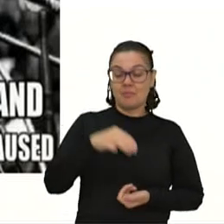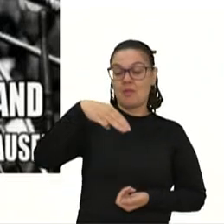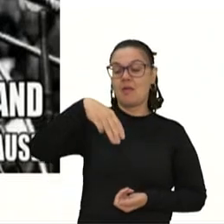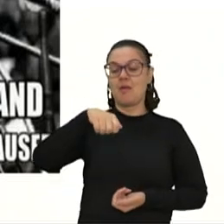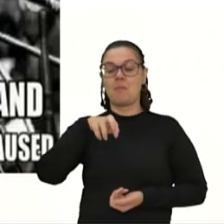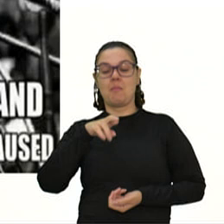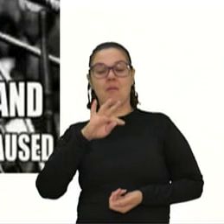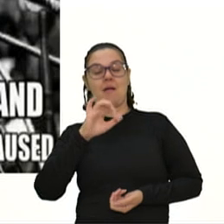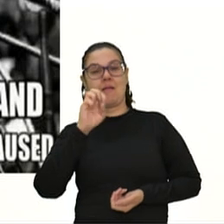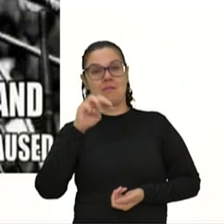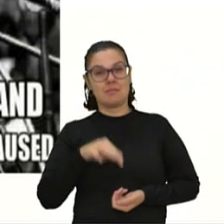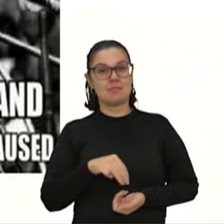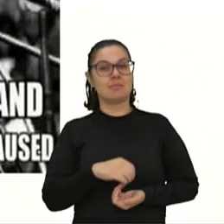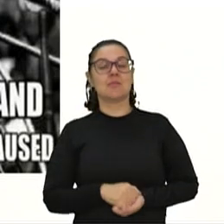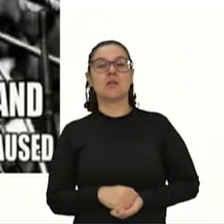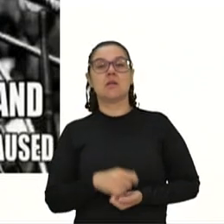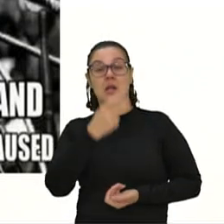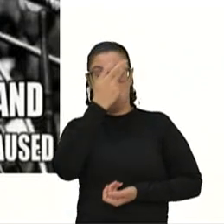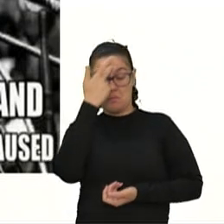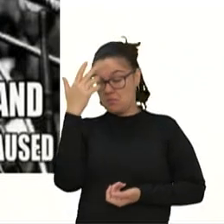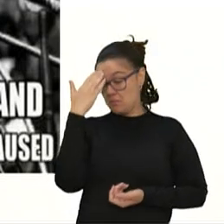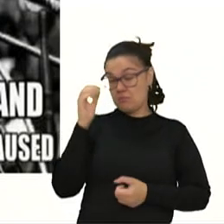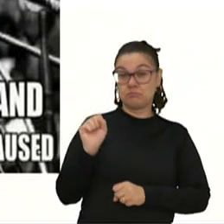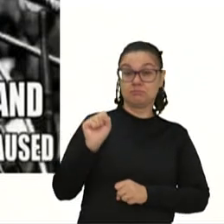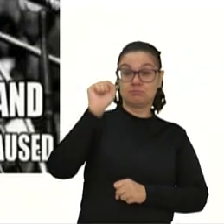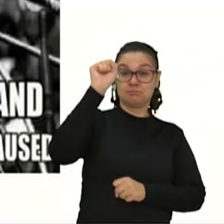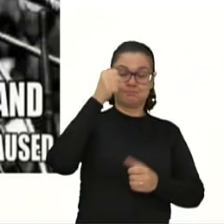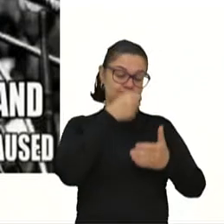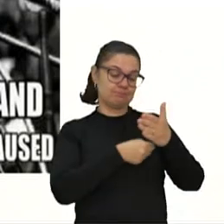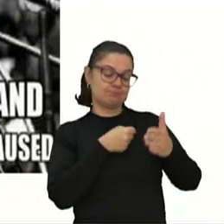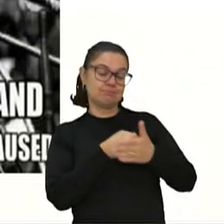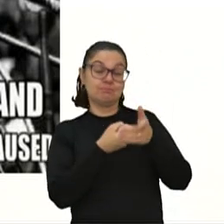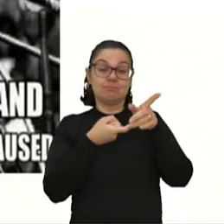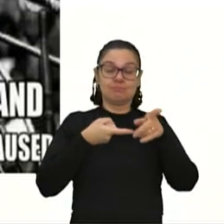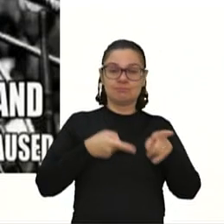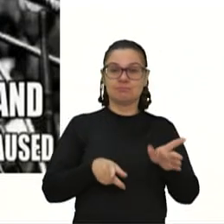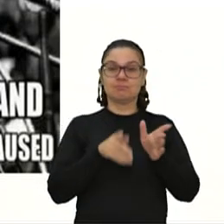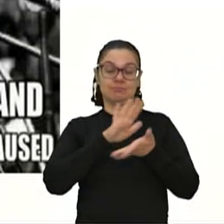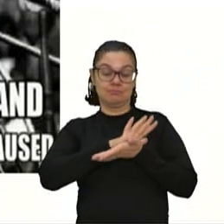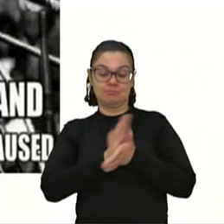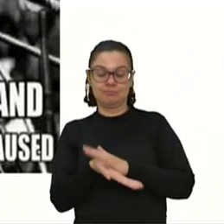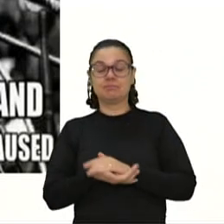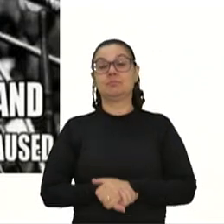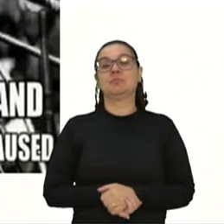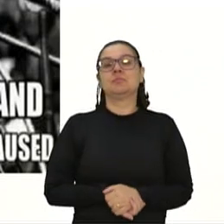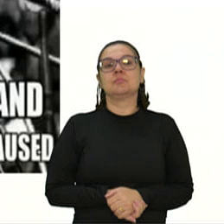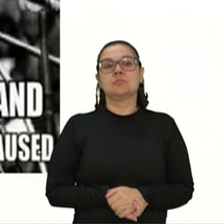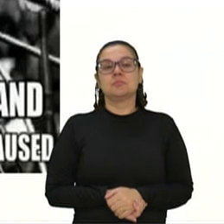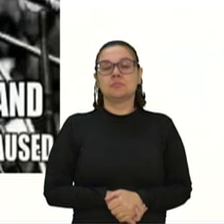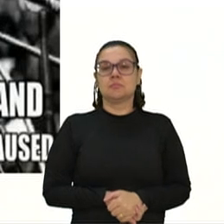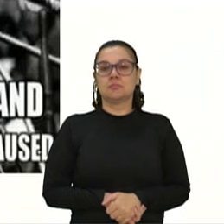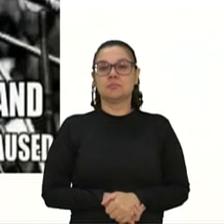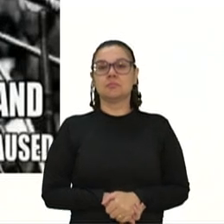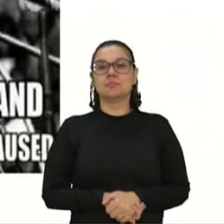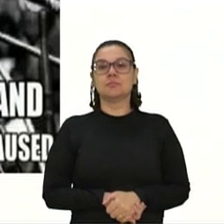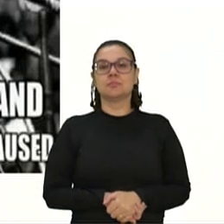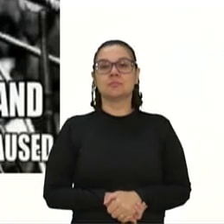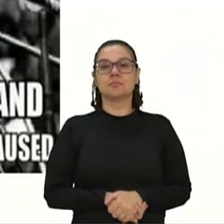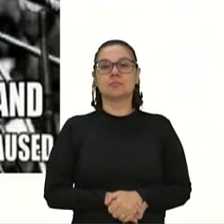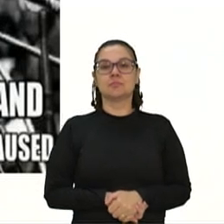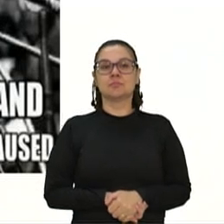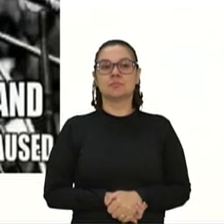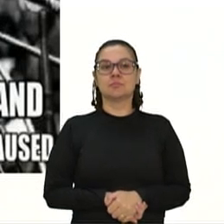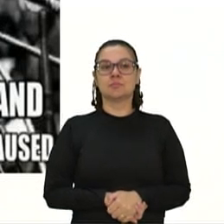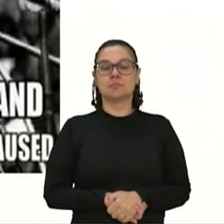Martin Luther King, aquele ativista americano que lutou contra o racismo. Então, a gente tem ali, ó, a frase,